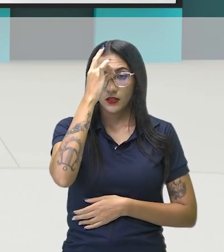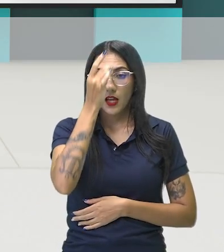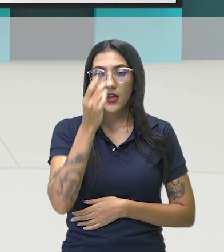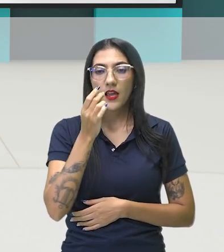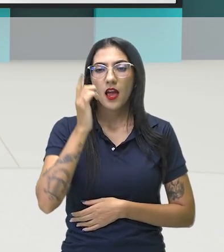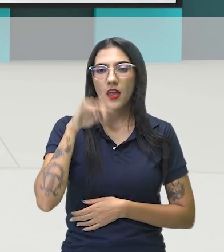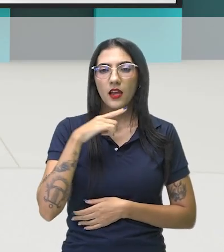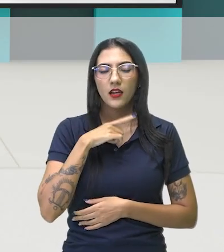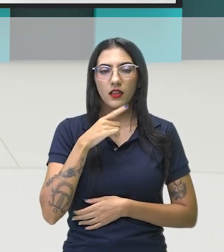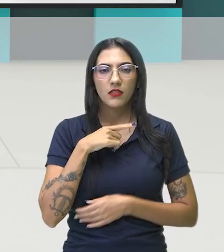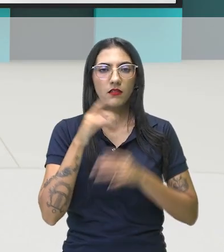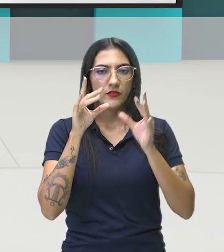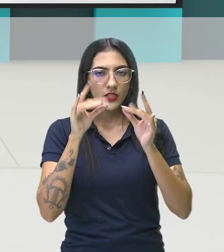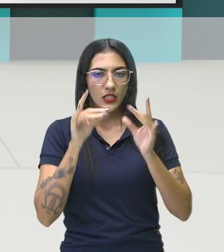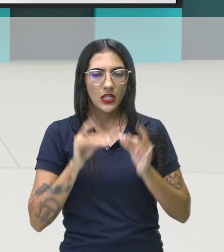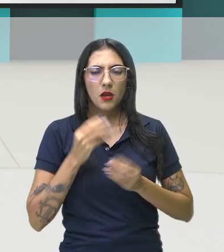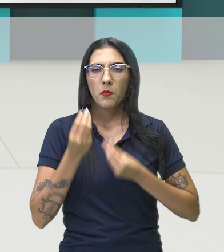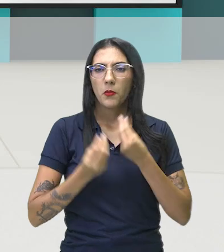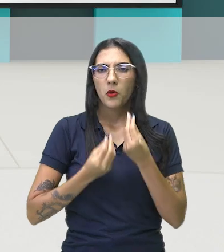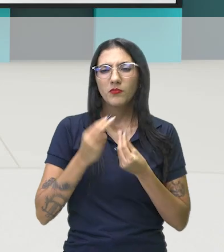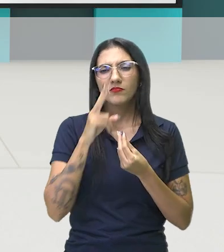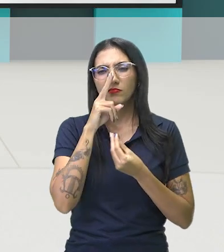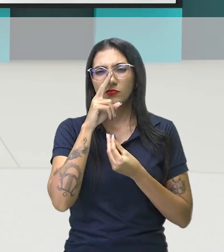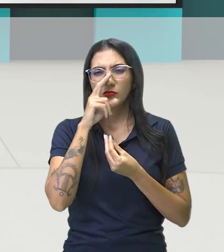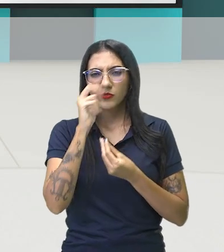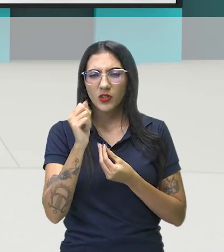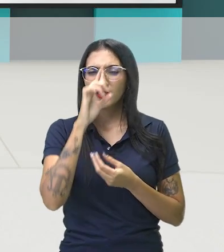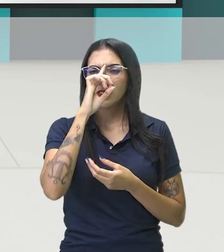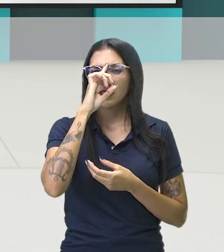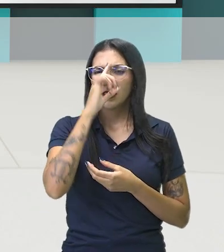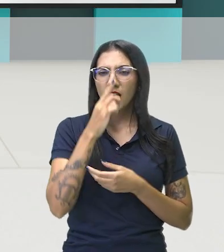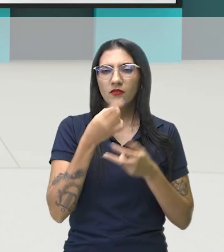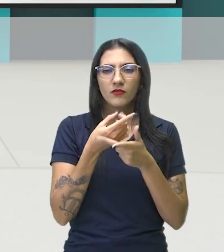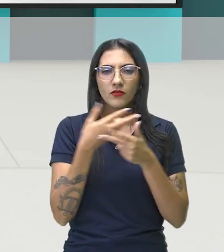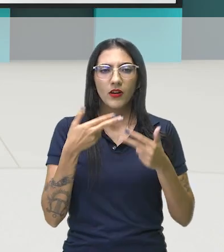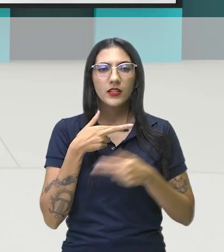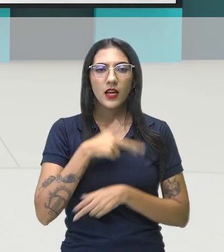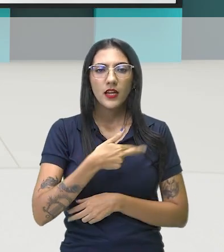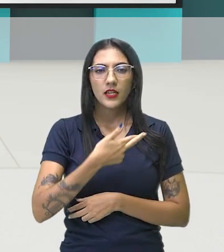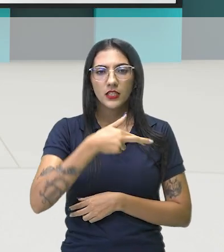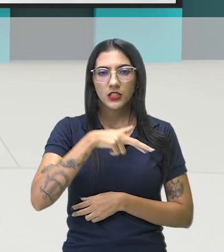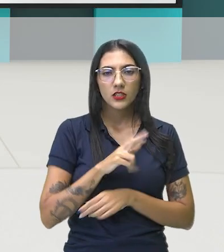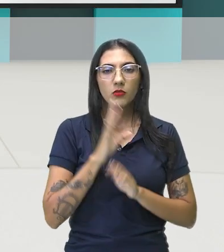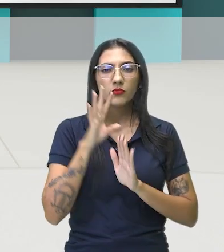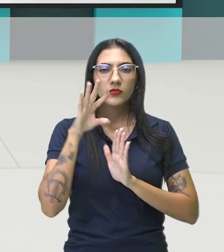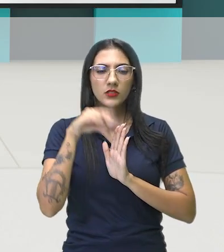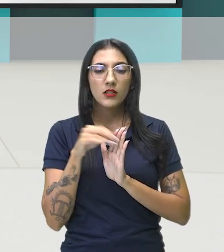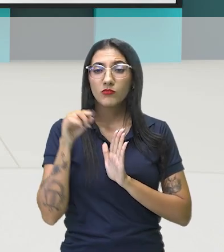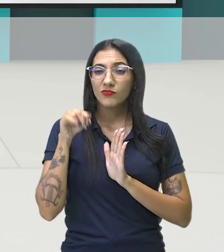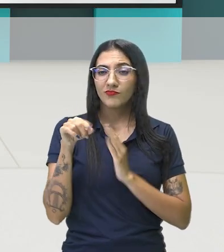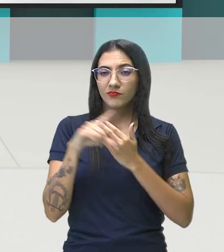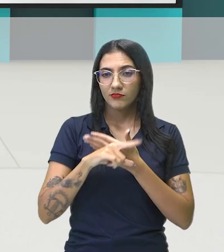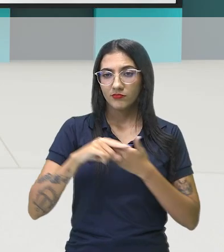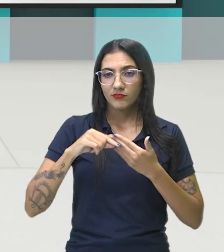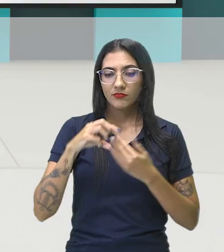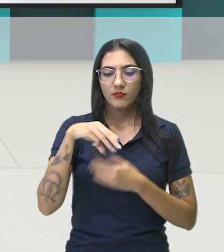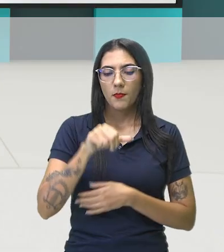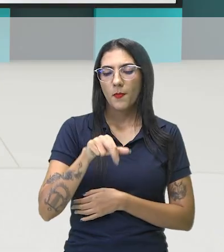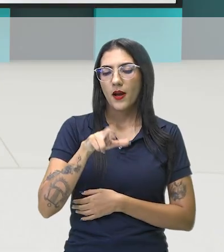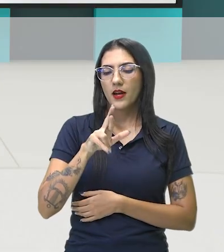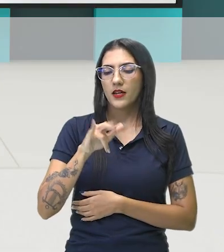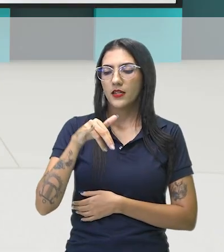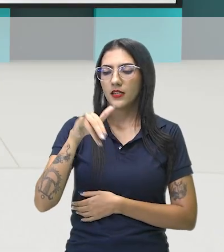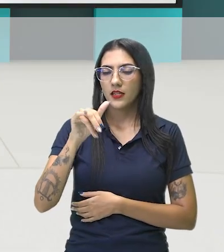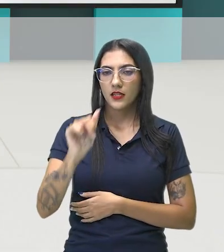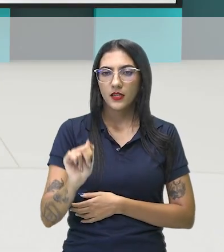ele enfatizou a forte presença das dimensões da religião e do sagrado nas performances da artista